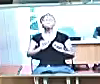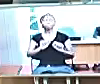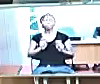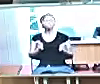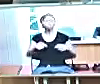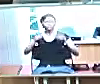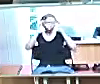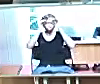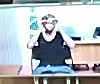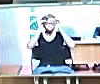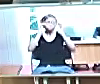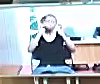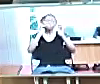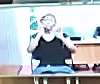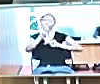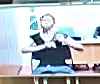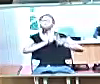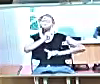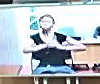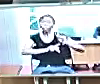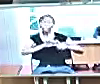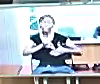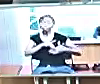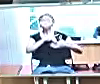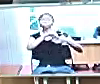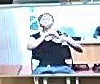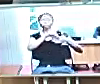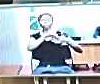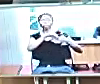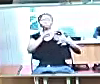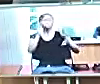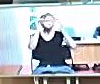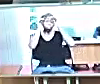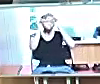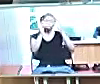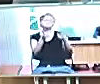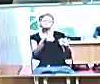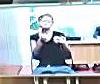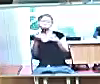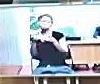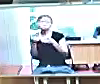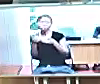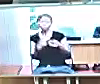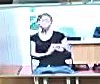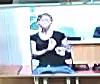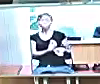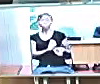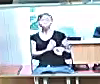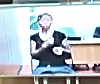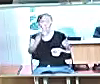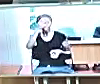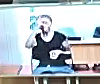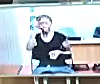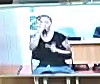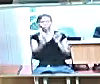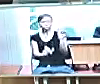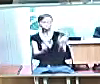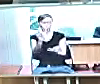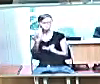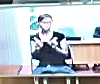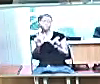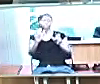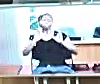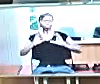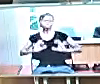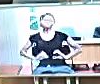representativa ouvindo e colhendo a participação direta do cidadão então isso é muito